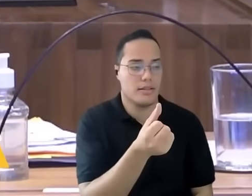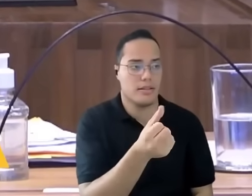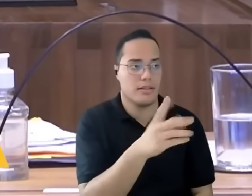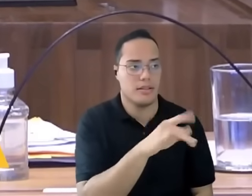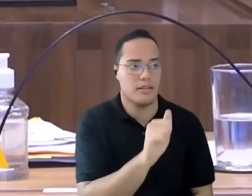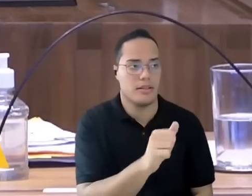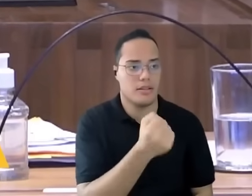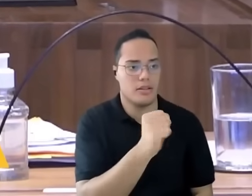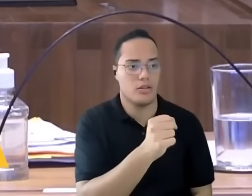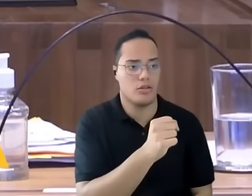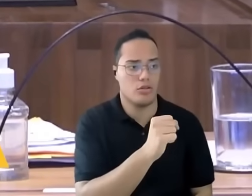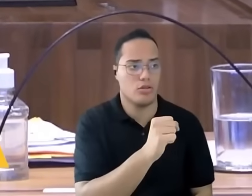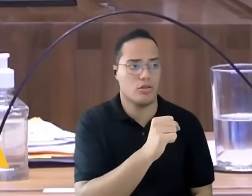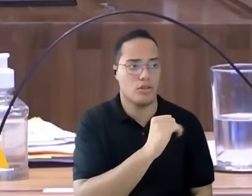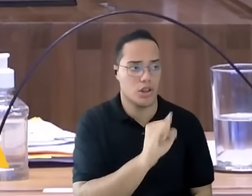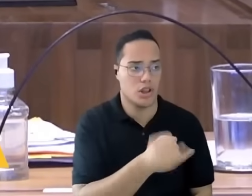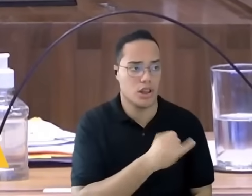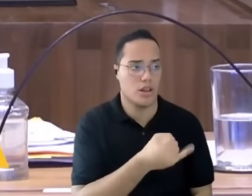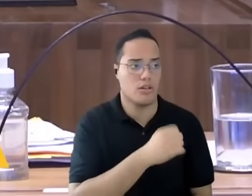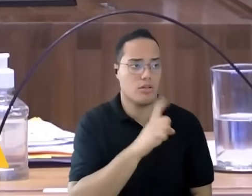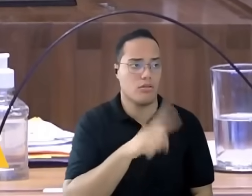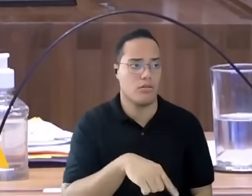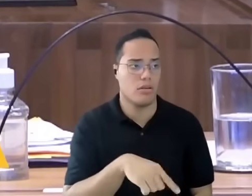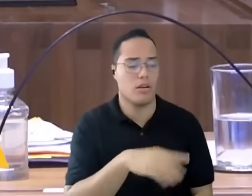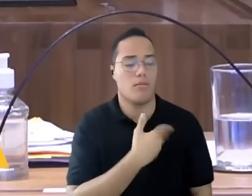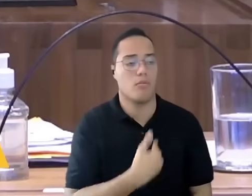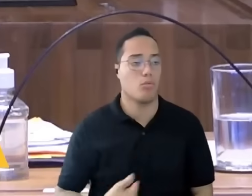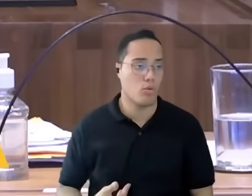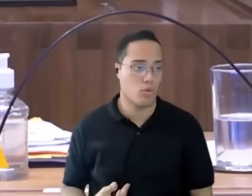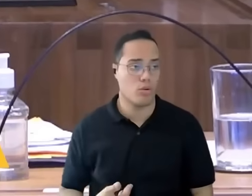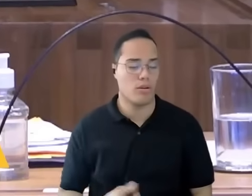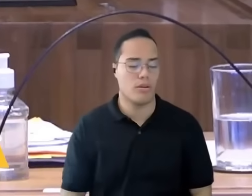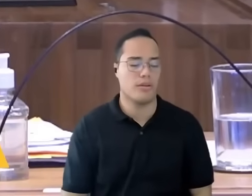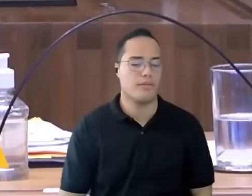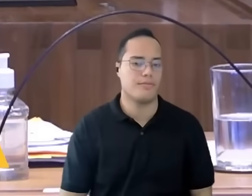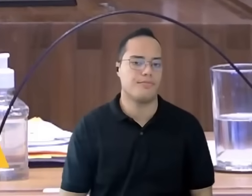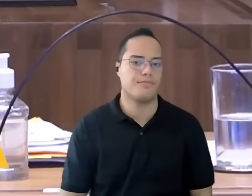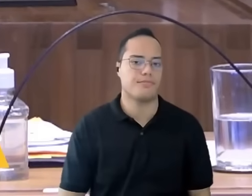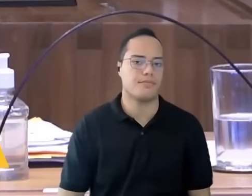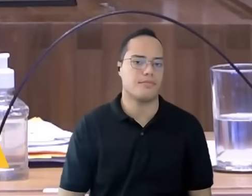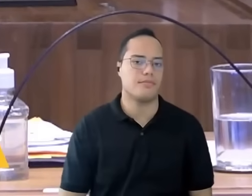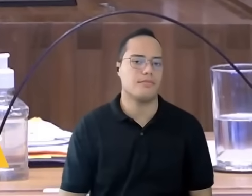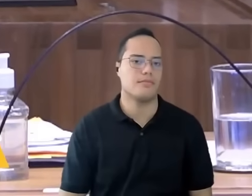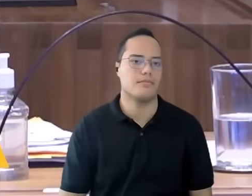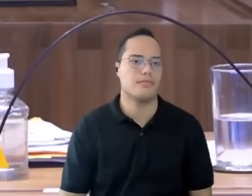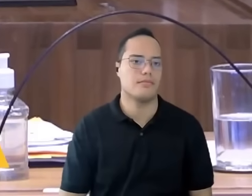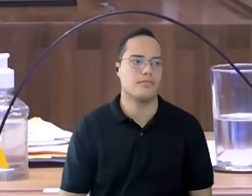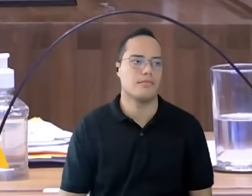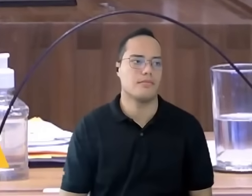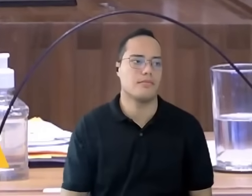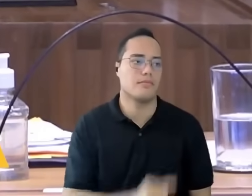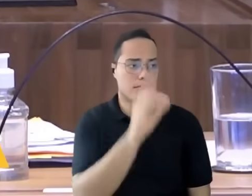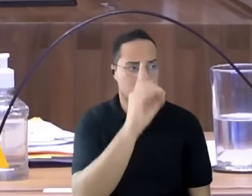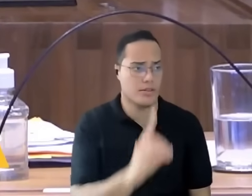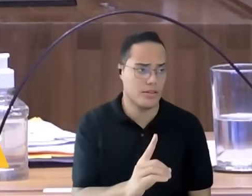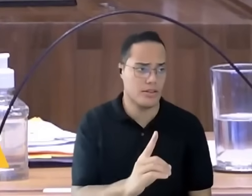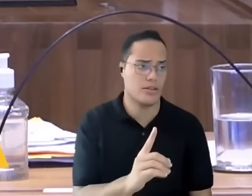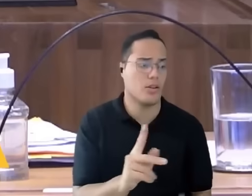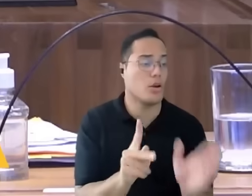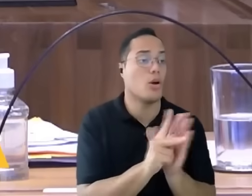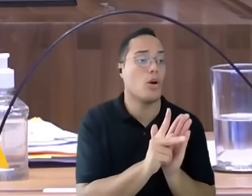é público ou diretor-geral adjunto da agência Brasileira de